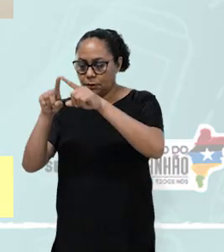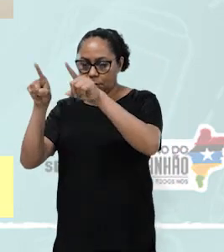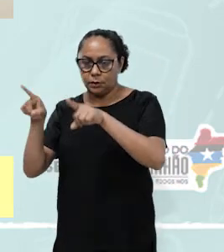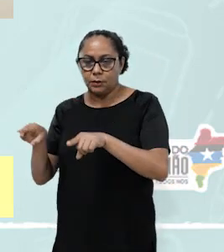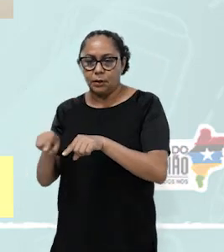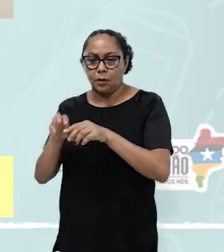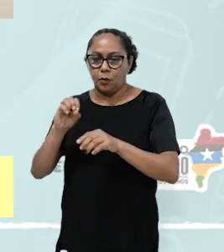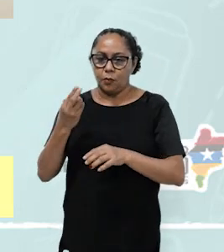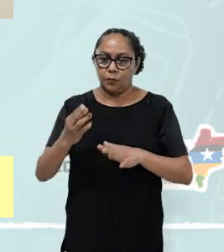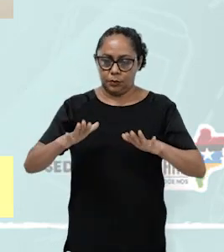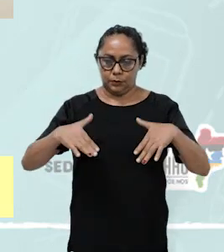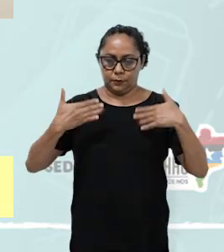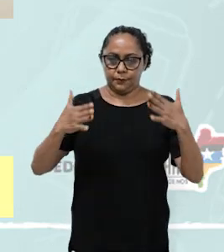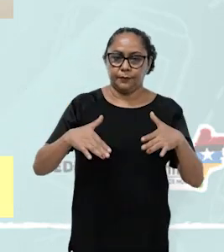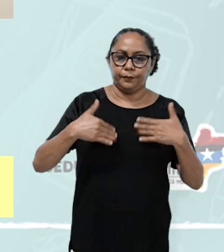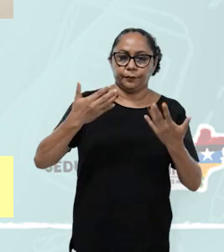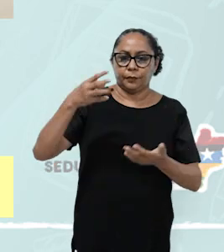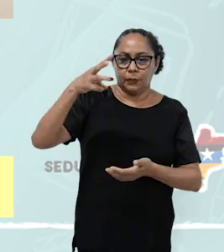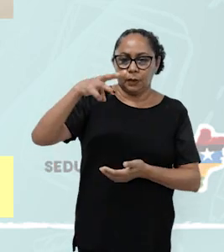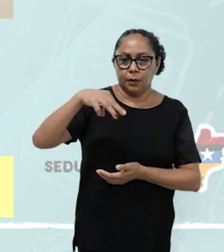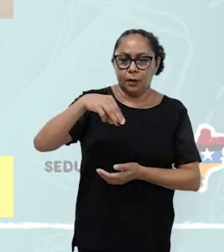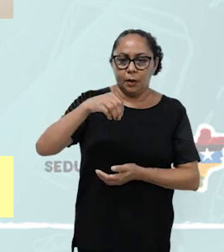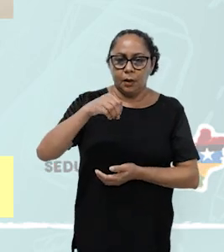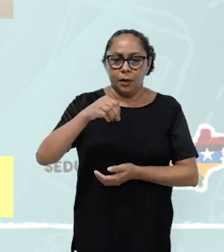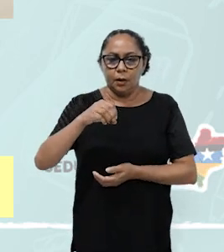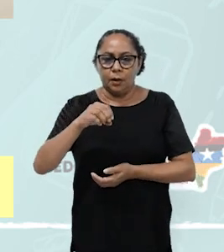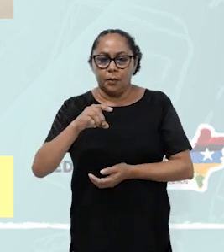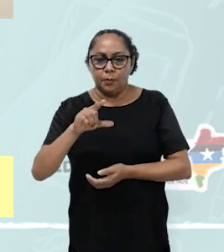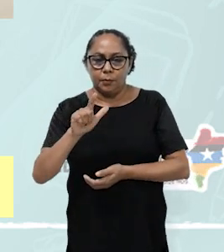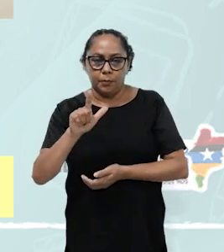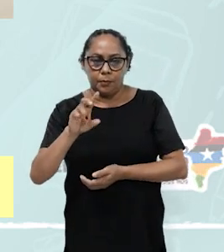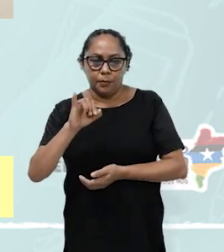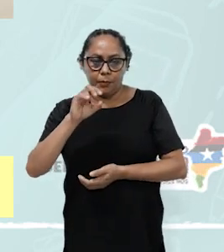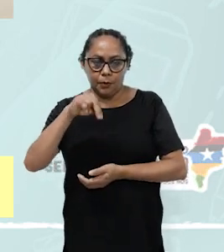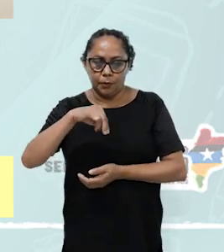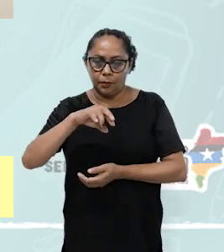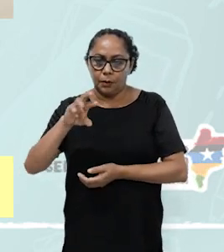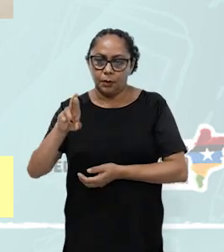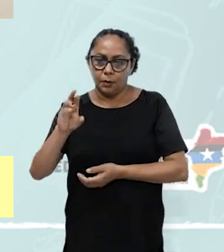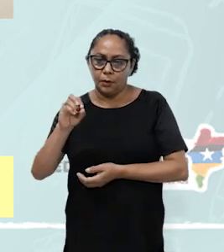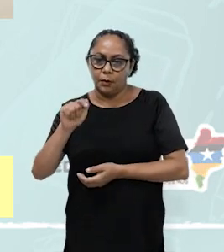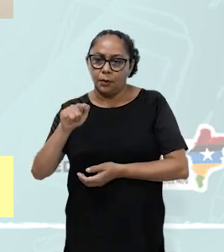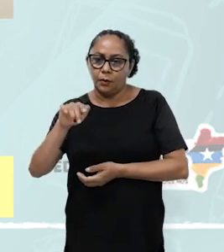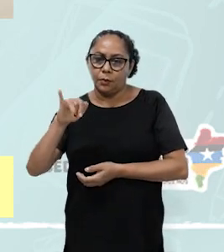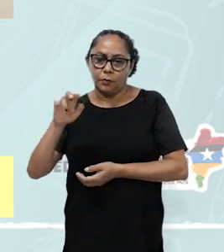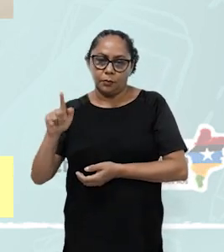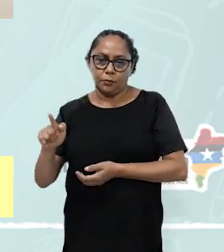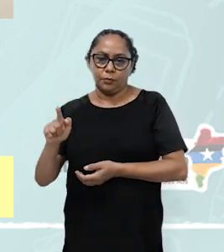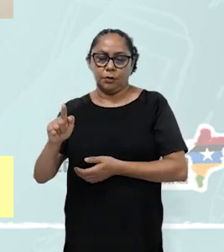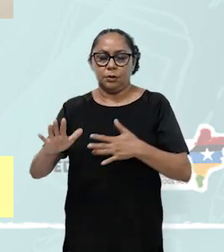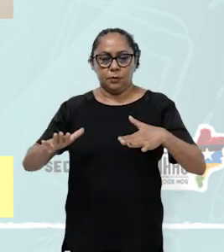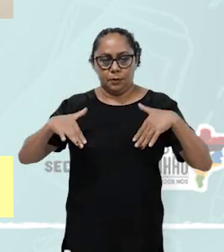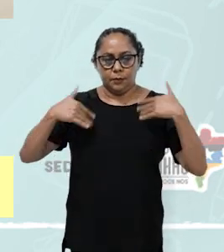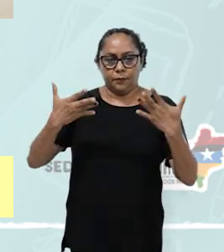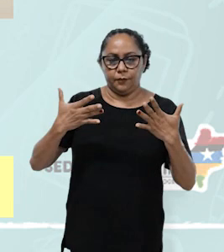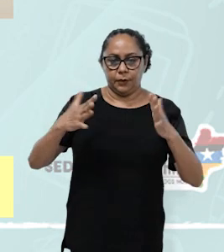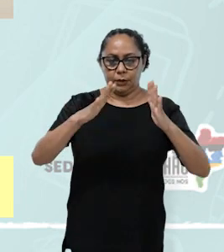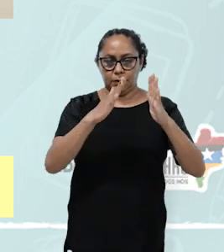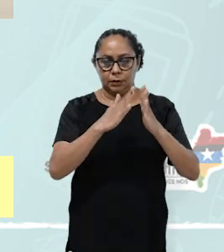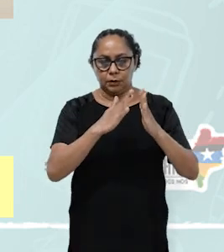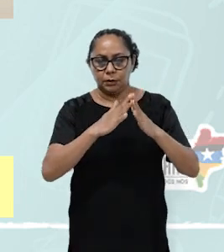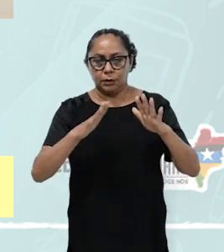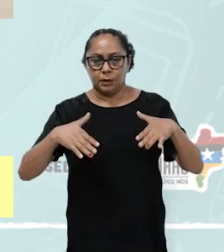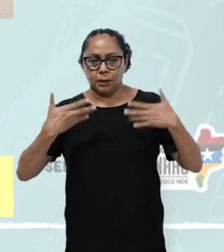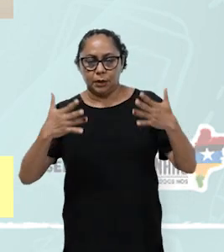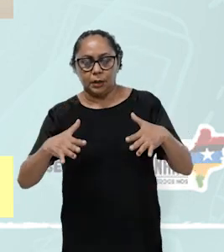ou de festas do Moulin Rouge. O professor Moulin Rouge ainda existe até os dias de hoje. É uma festa, uma casa de espetáculo que foi mudando, né, ao longo